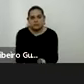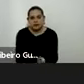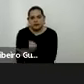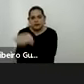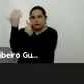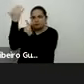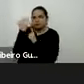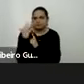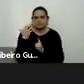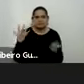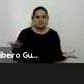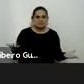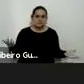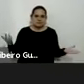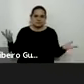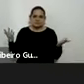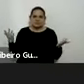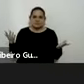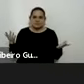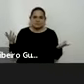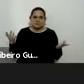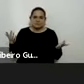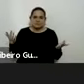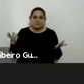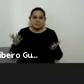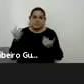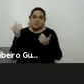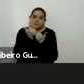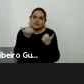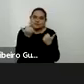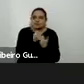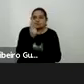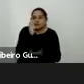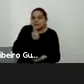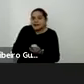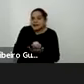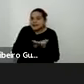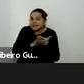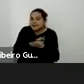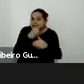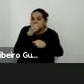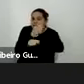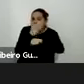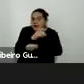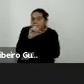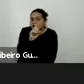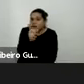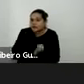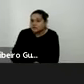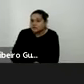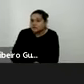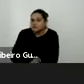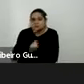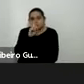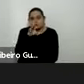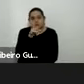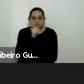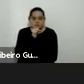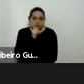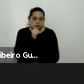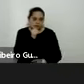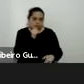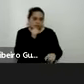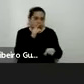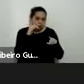em relação a essa compensação, que não vai ser paga sequer como hora extra. Ou ele vai simplesmente repor num dia de descanso